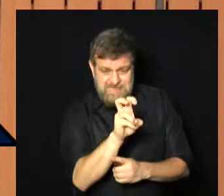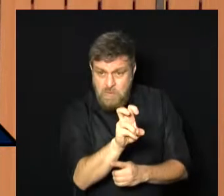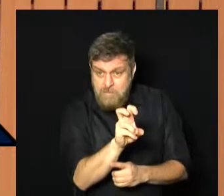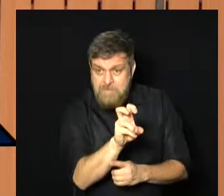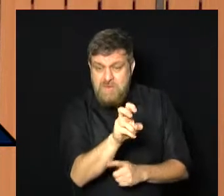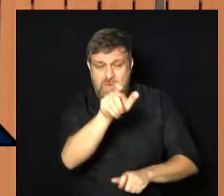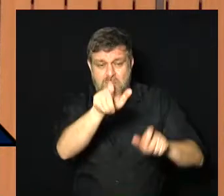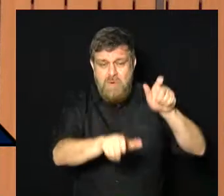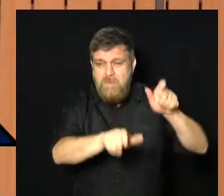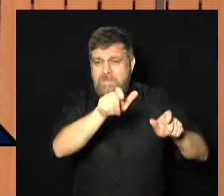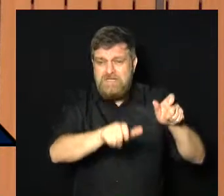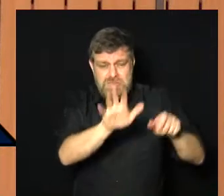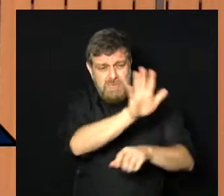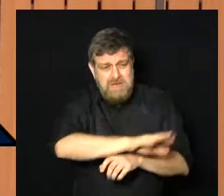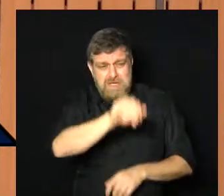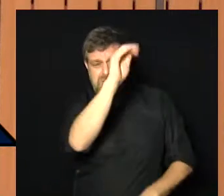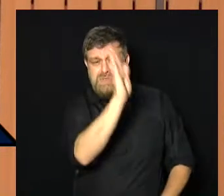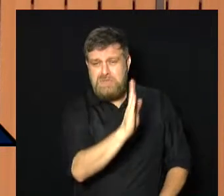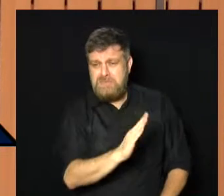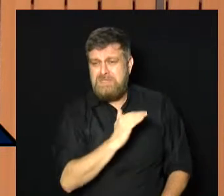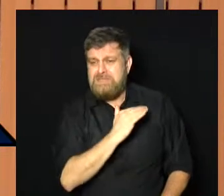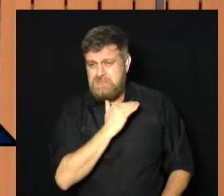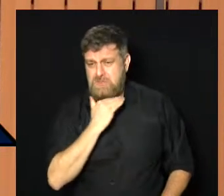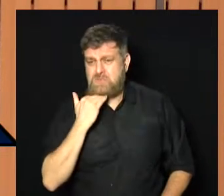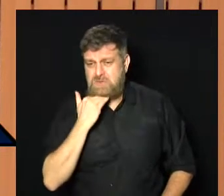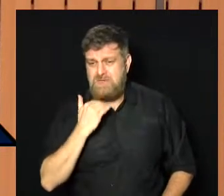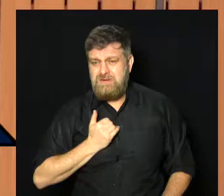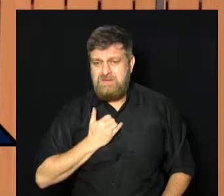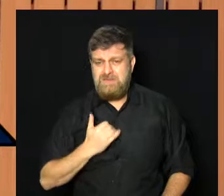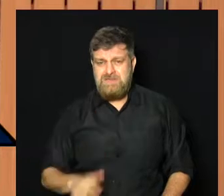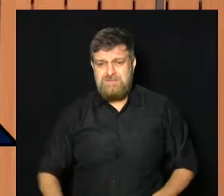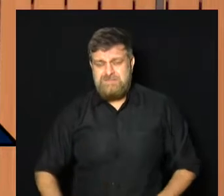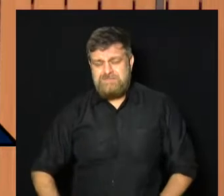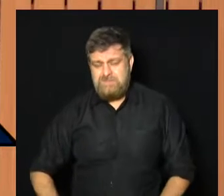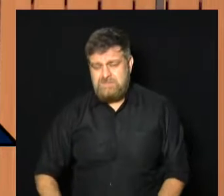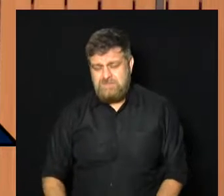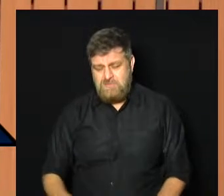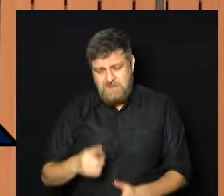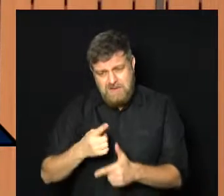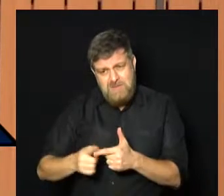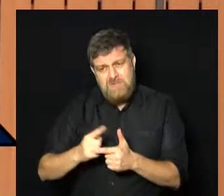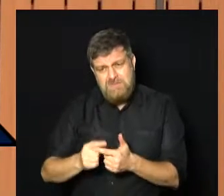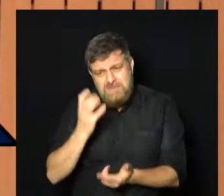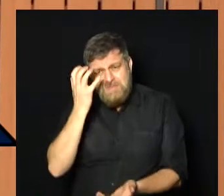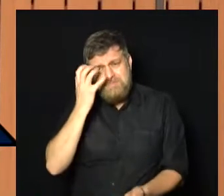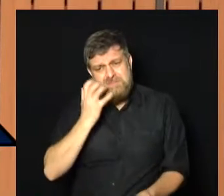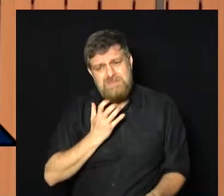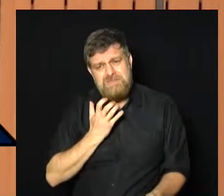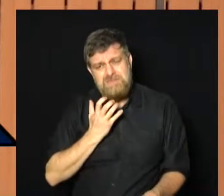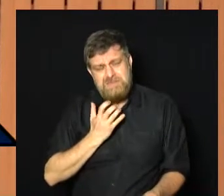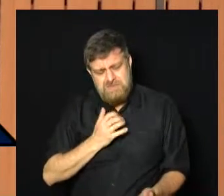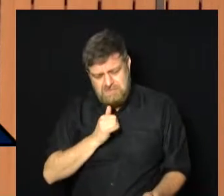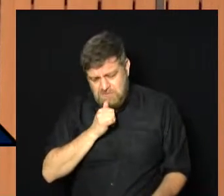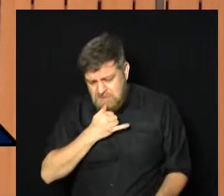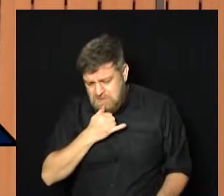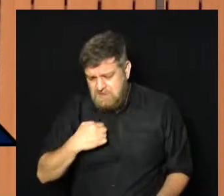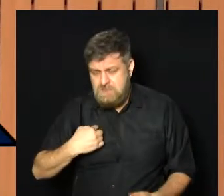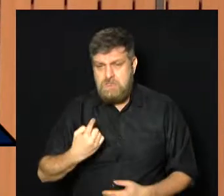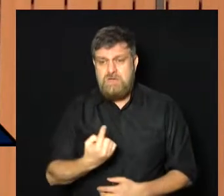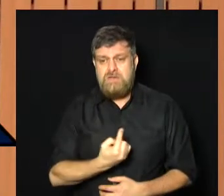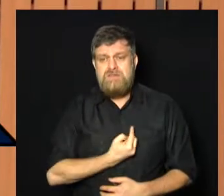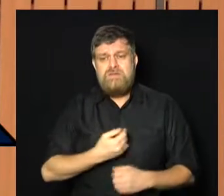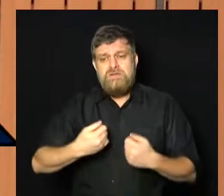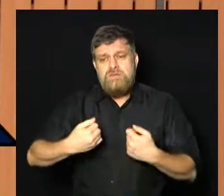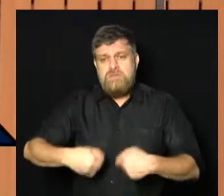e essa é uma situação realmente dramática, uma situação em que nós precisamos, vamos dizer